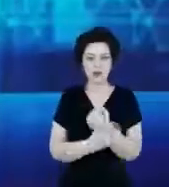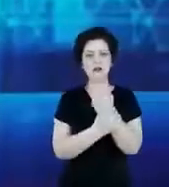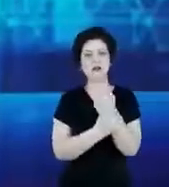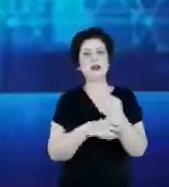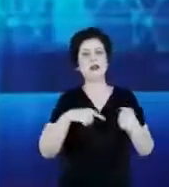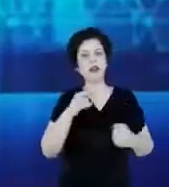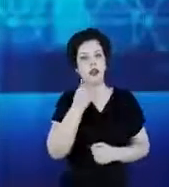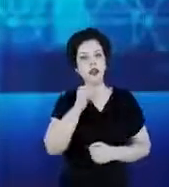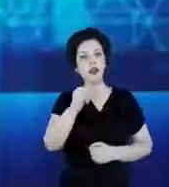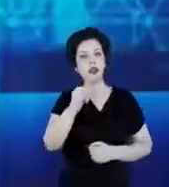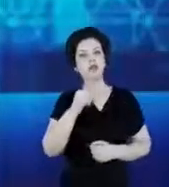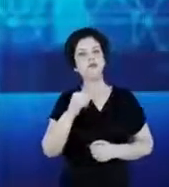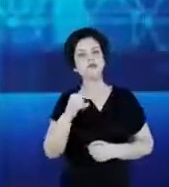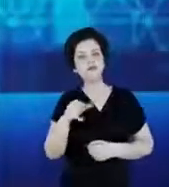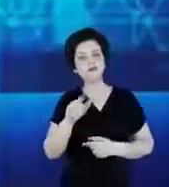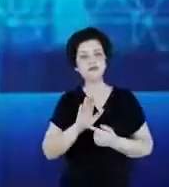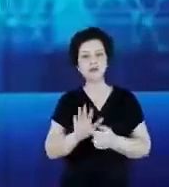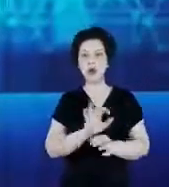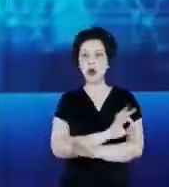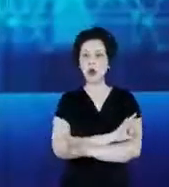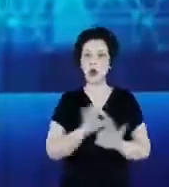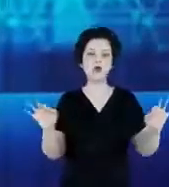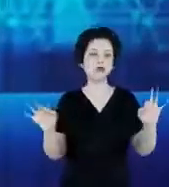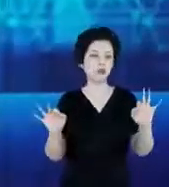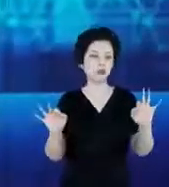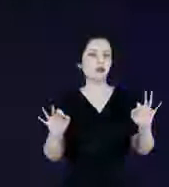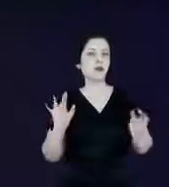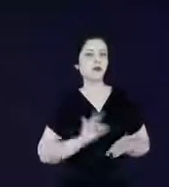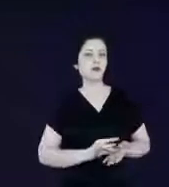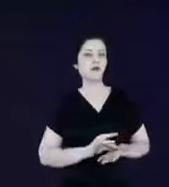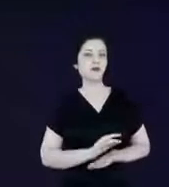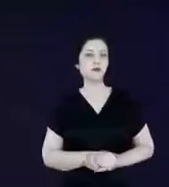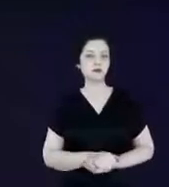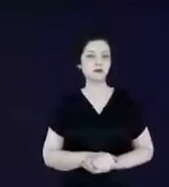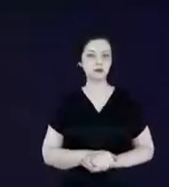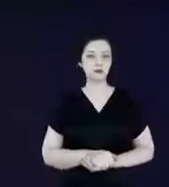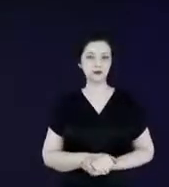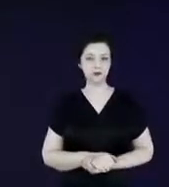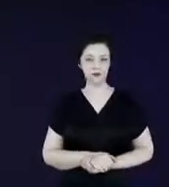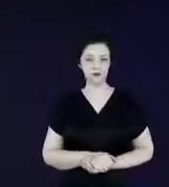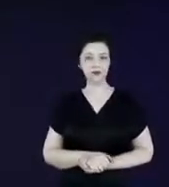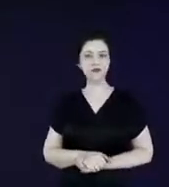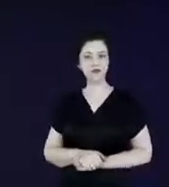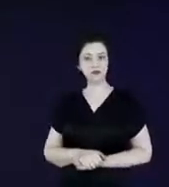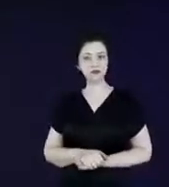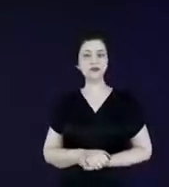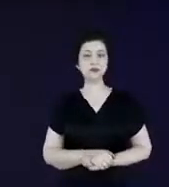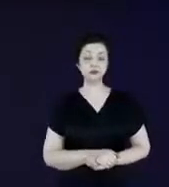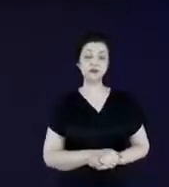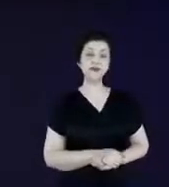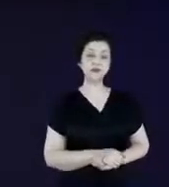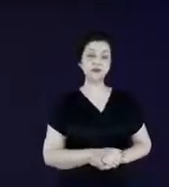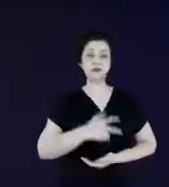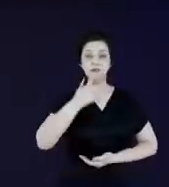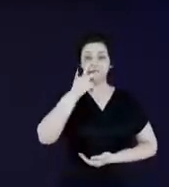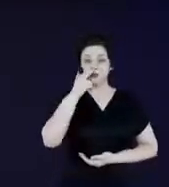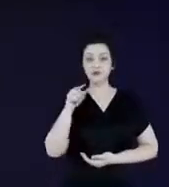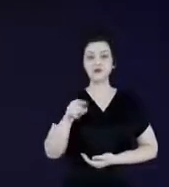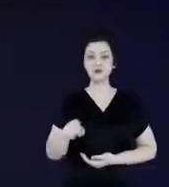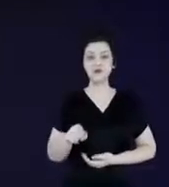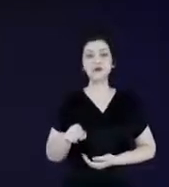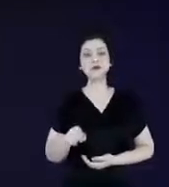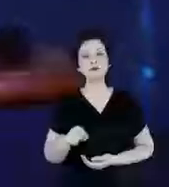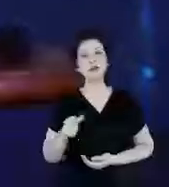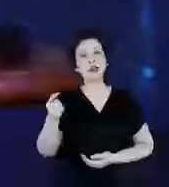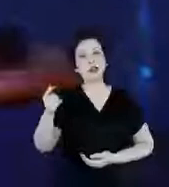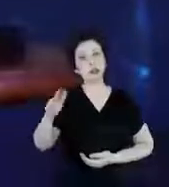eletroenergética, que se mostrou extremamente efetiva. Eu acho que, como diz o chinês, crise é oportunidade,